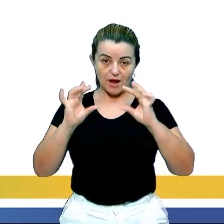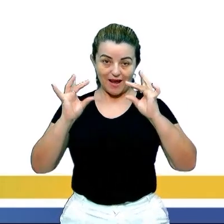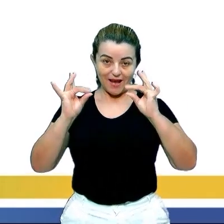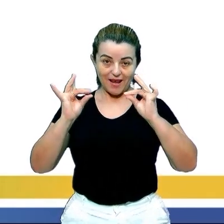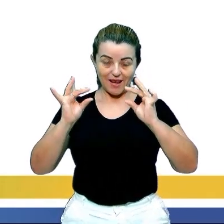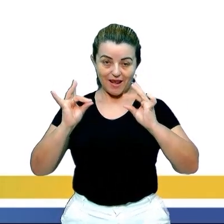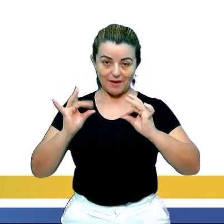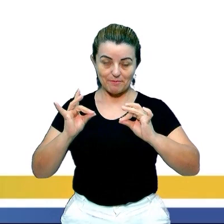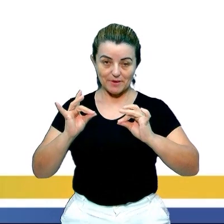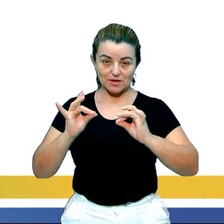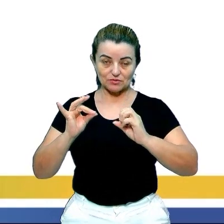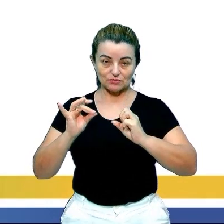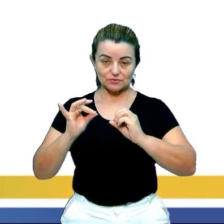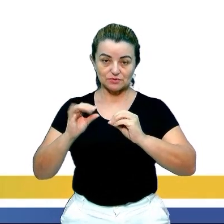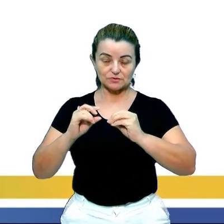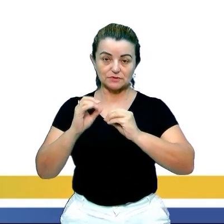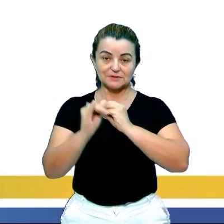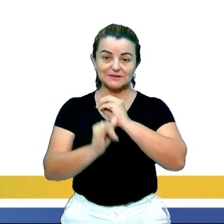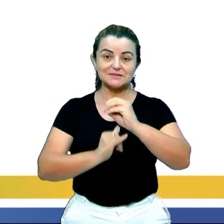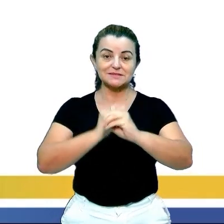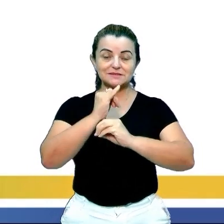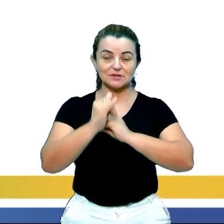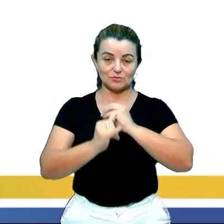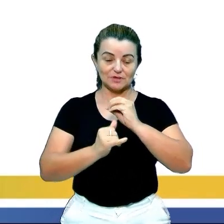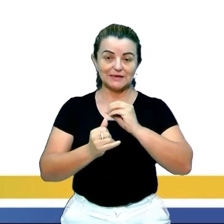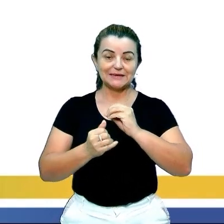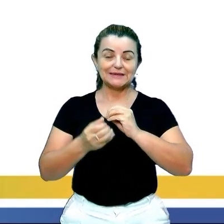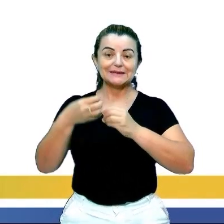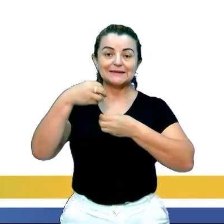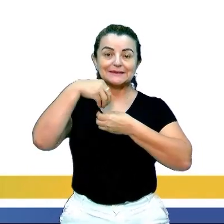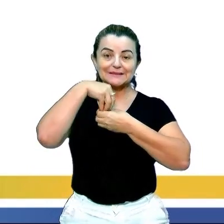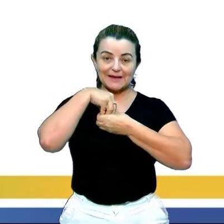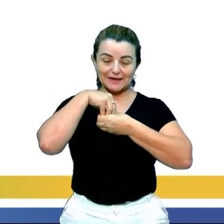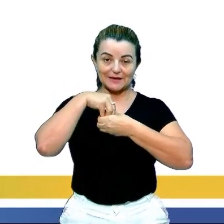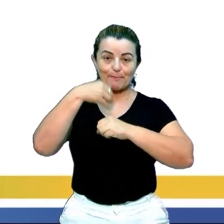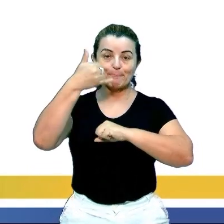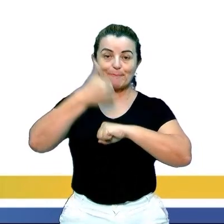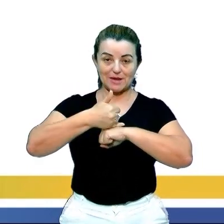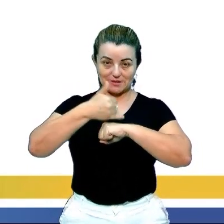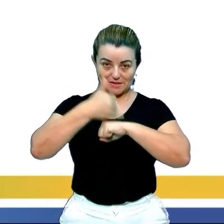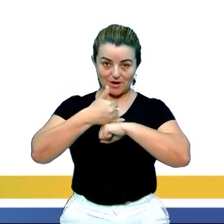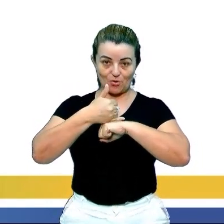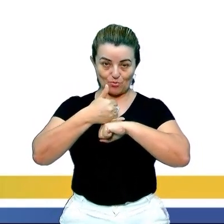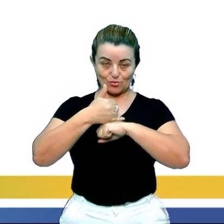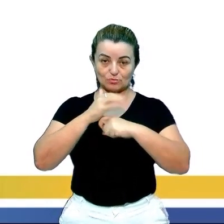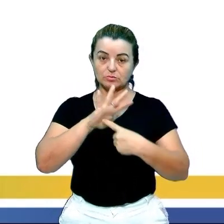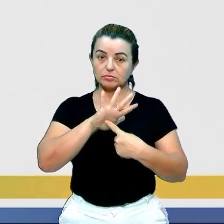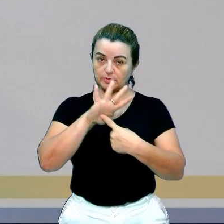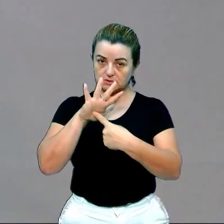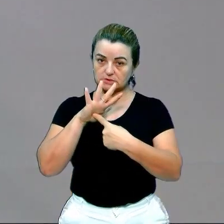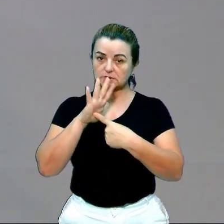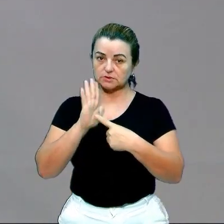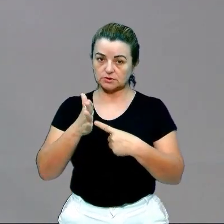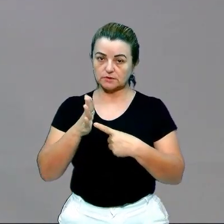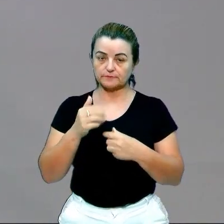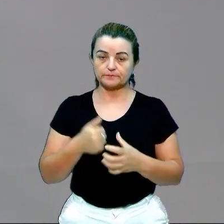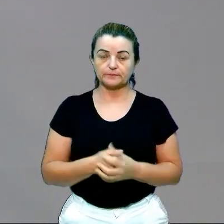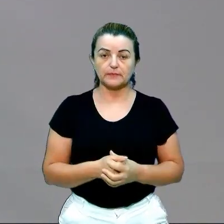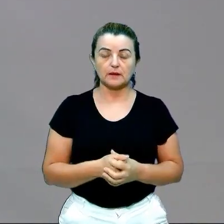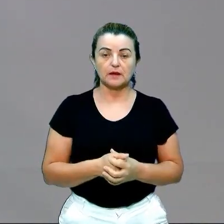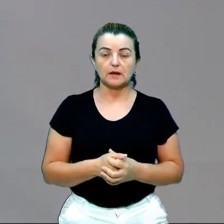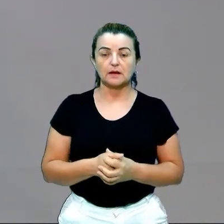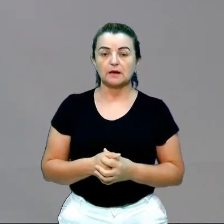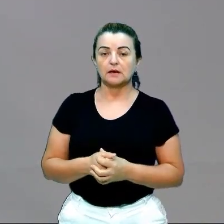de transição interna, são metais, certo? Que foram o que eu acabei de dizer para vocês,